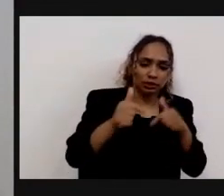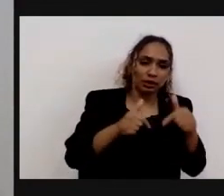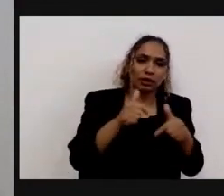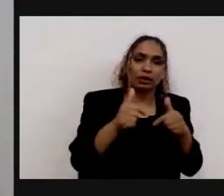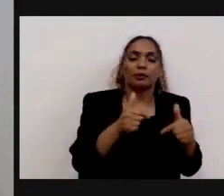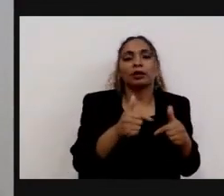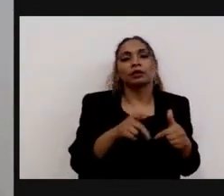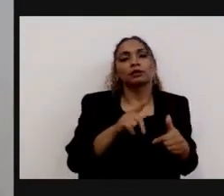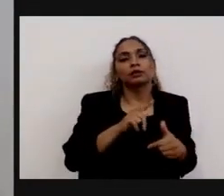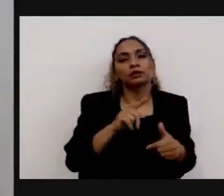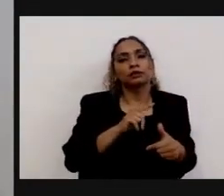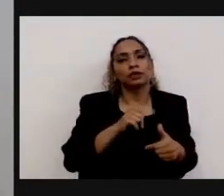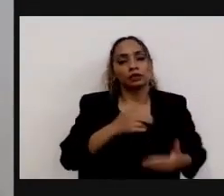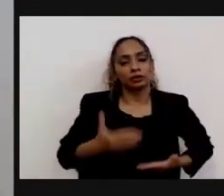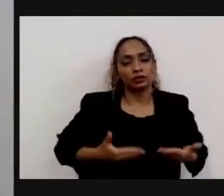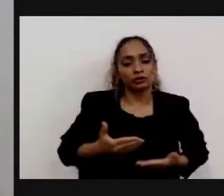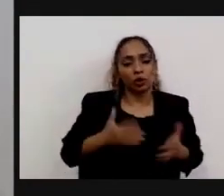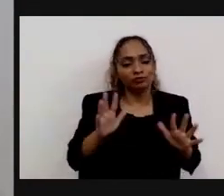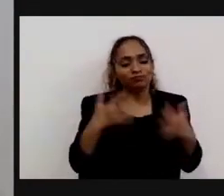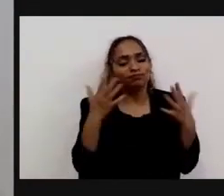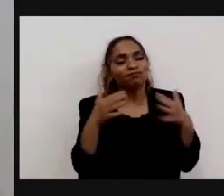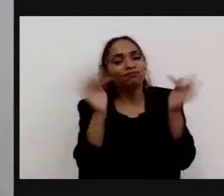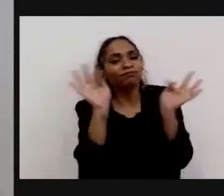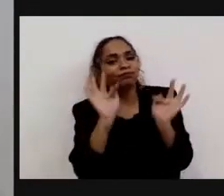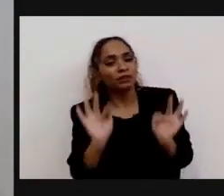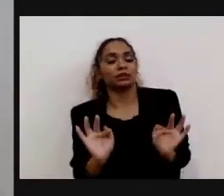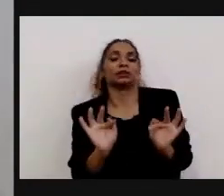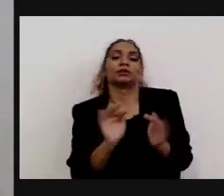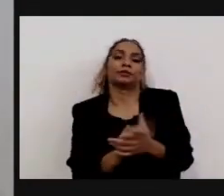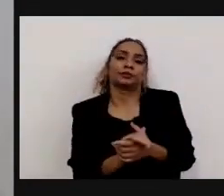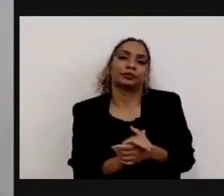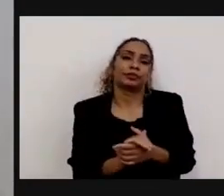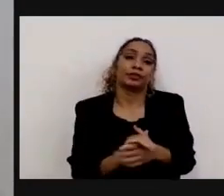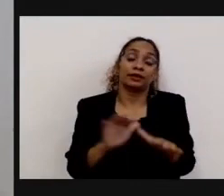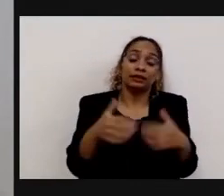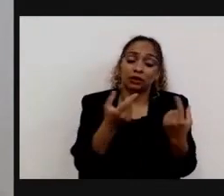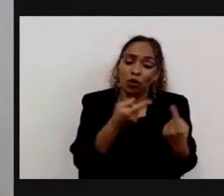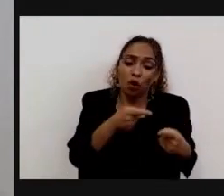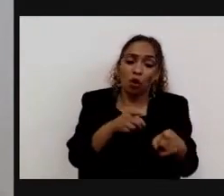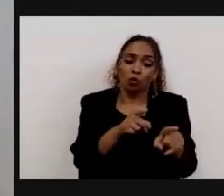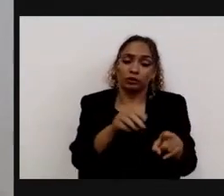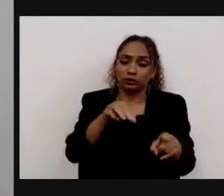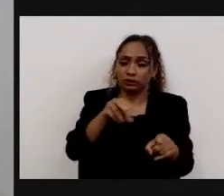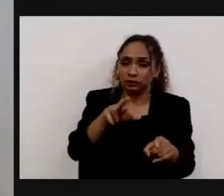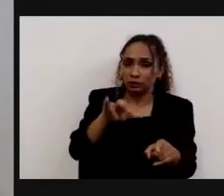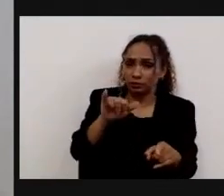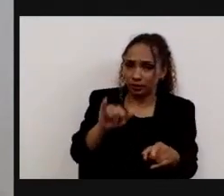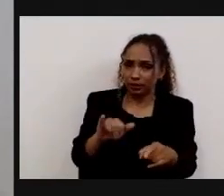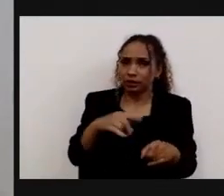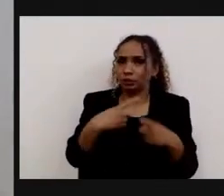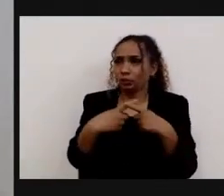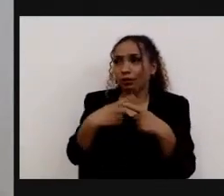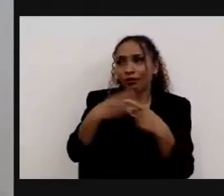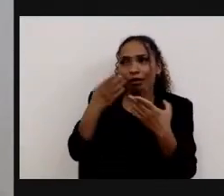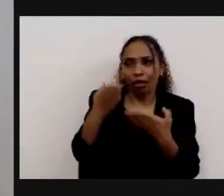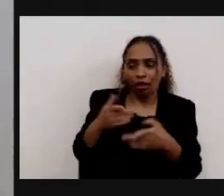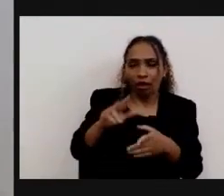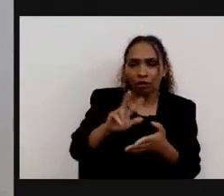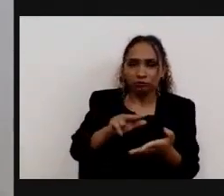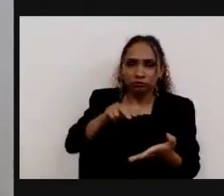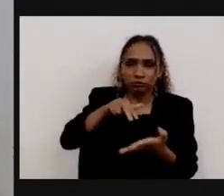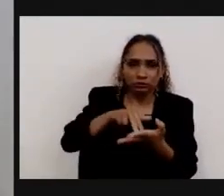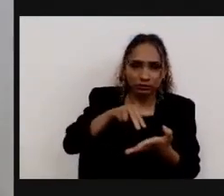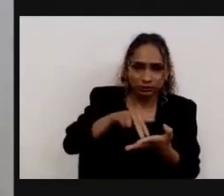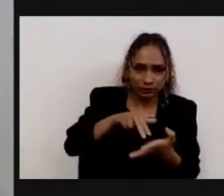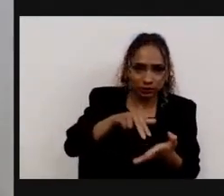termos servidores felizes e eu começaria provocando aí a Mari porque ela defendeu